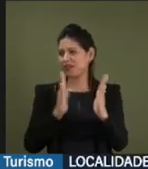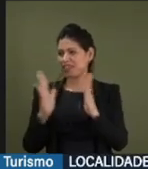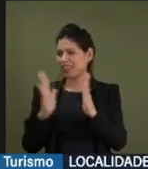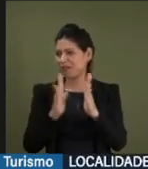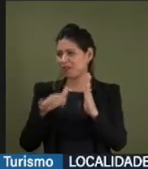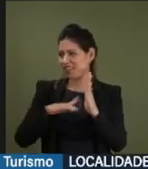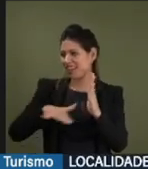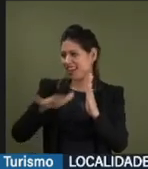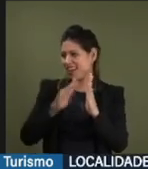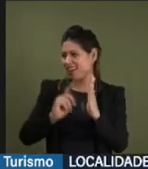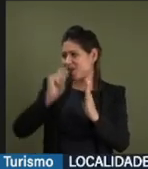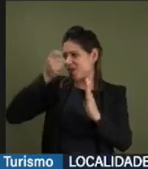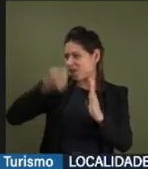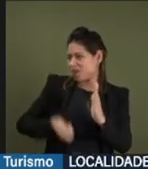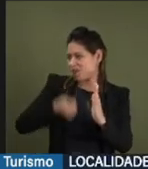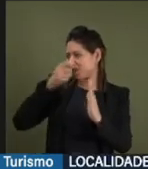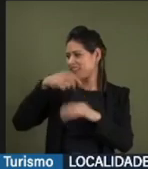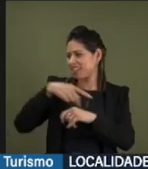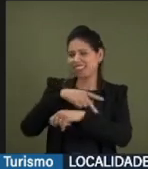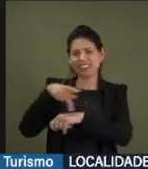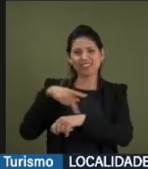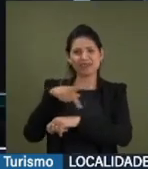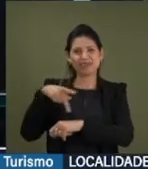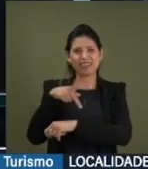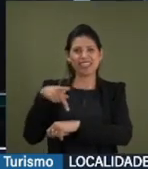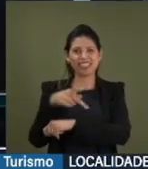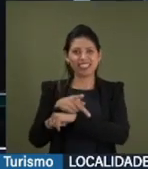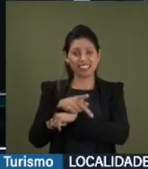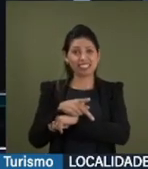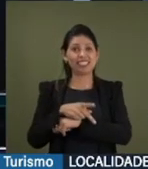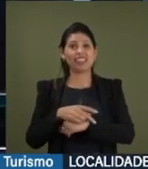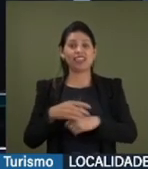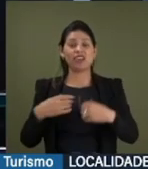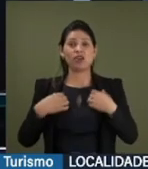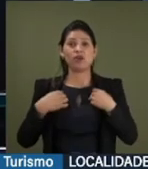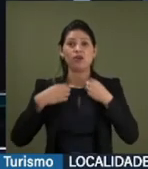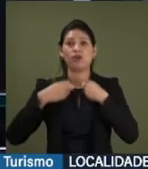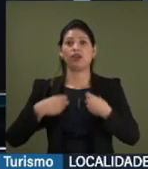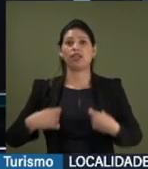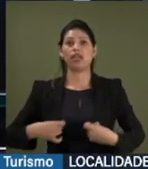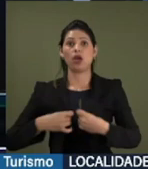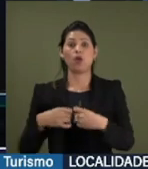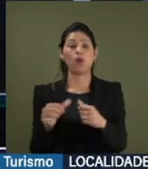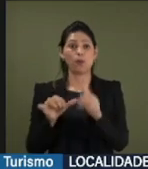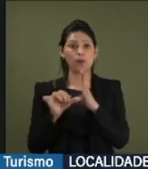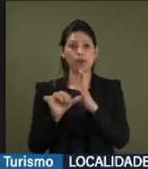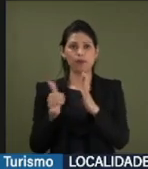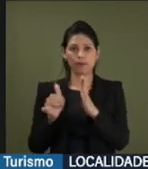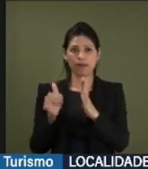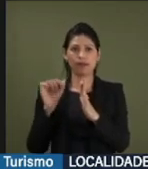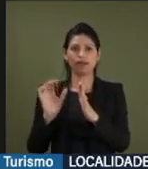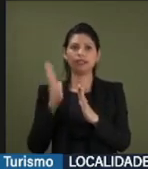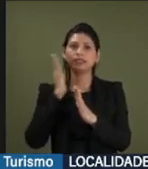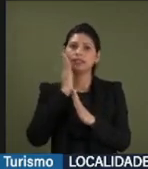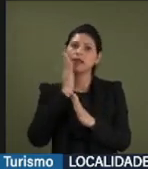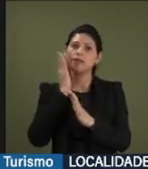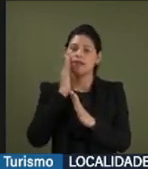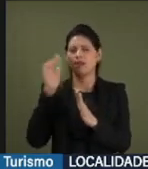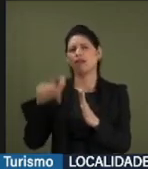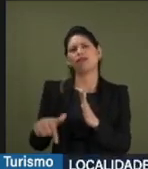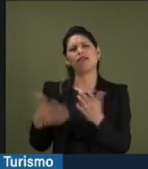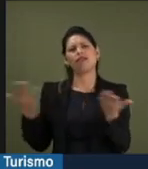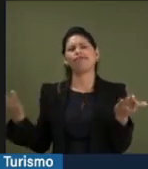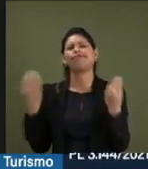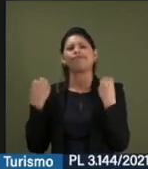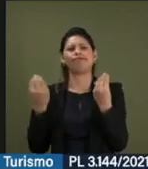nesse país. Senador Stirson, essa ampliação de foro, e o senhor foi o primeiro a tocar no assunto hoje, é uma vergonha.